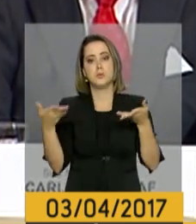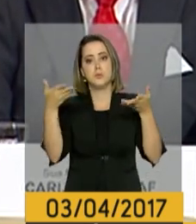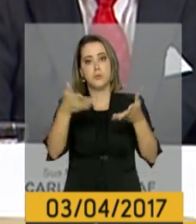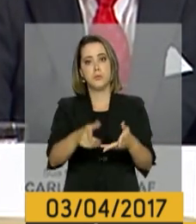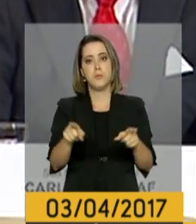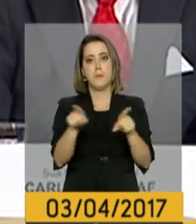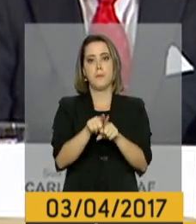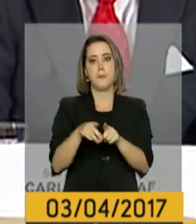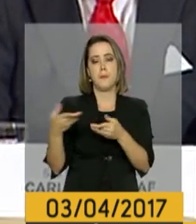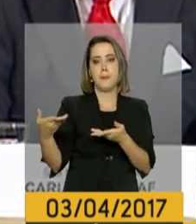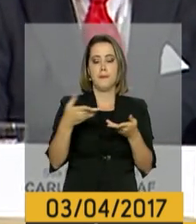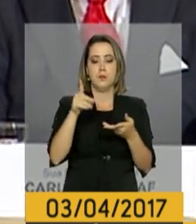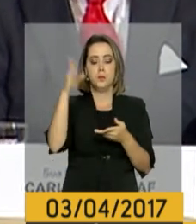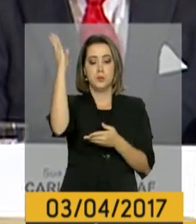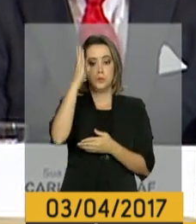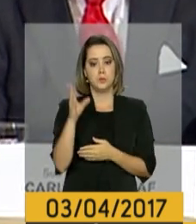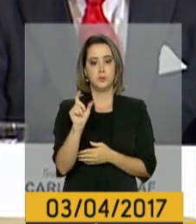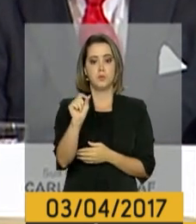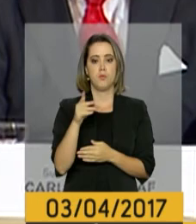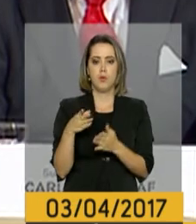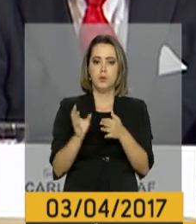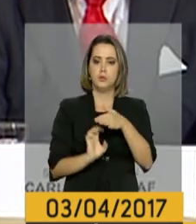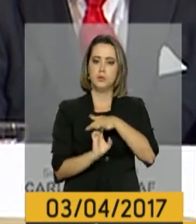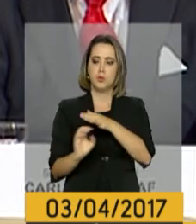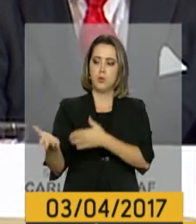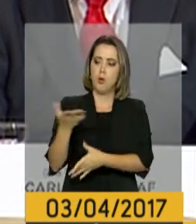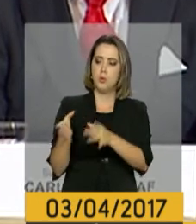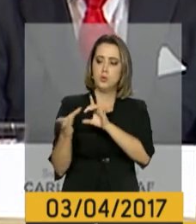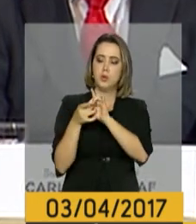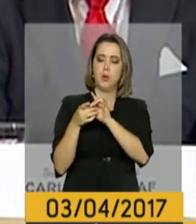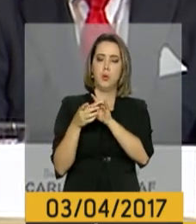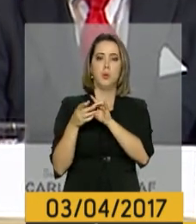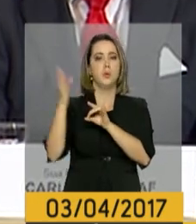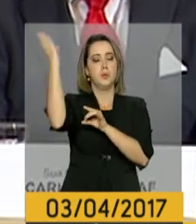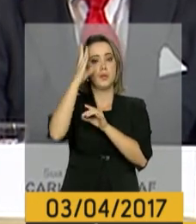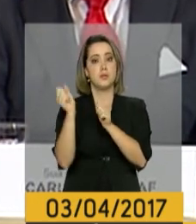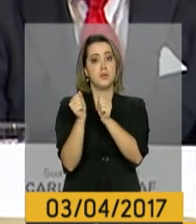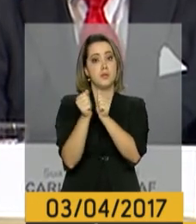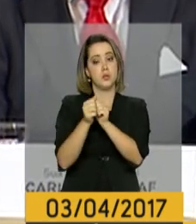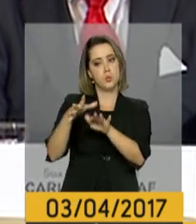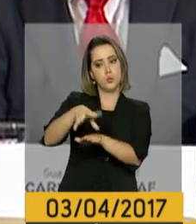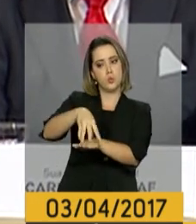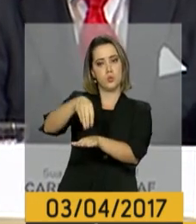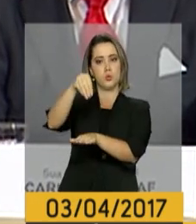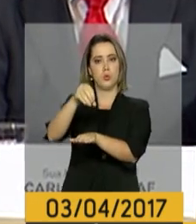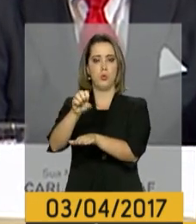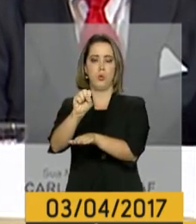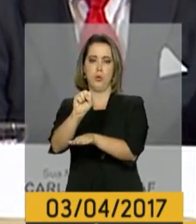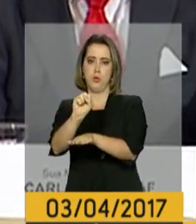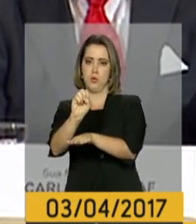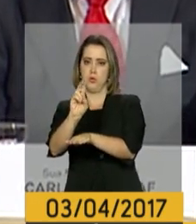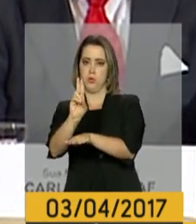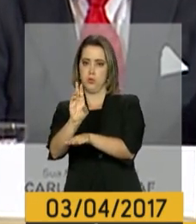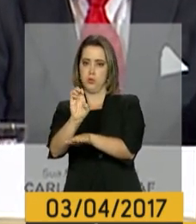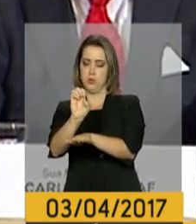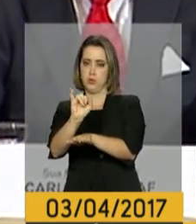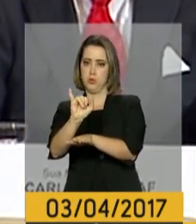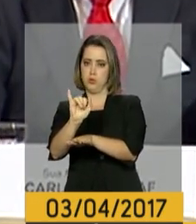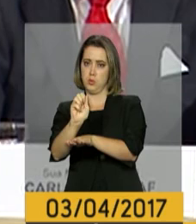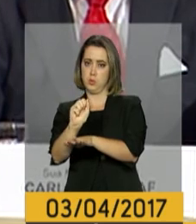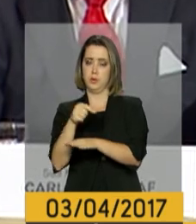prestigiar as relações Brasil-Suécia. Eu me permito ressaltar que